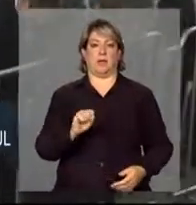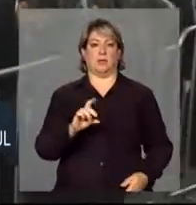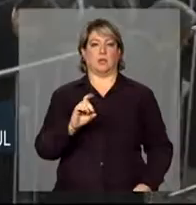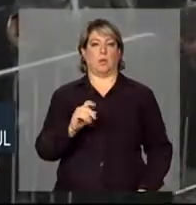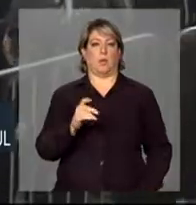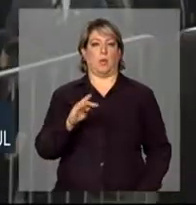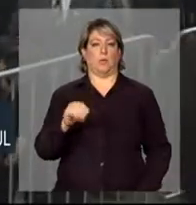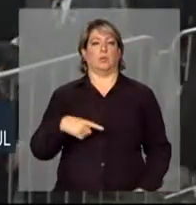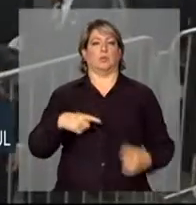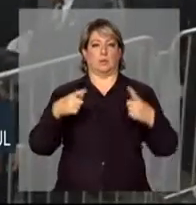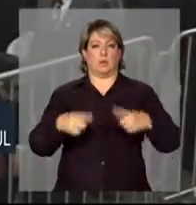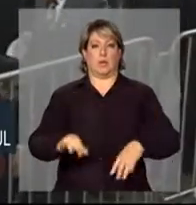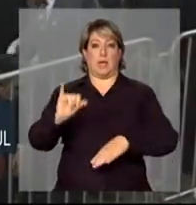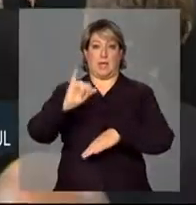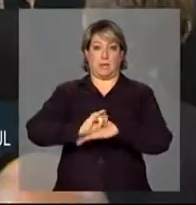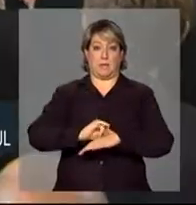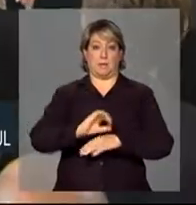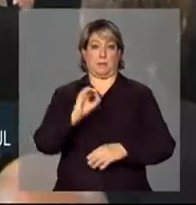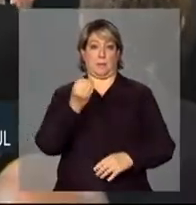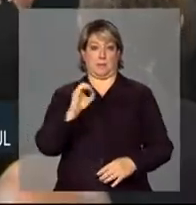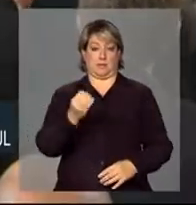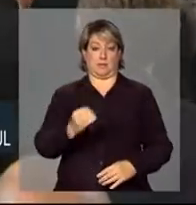capital gaúcha.